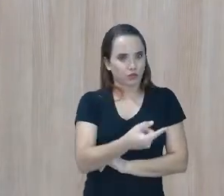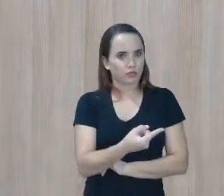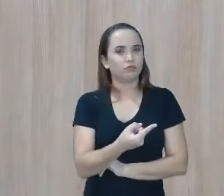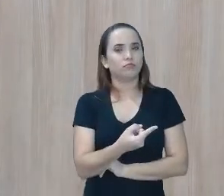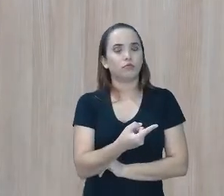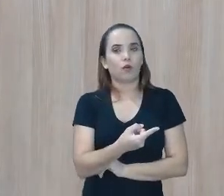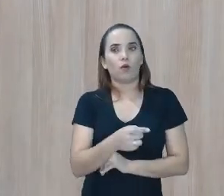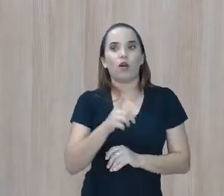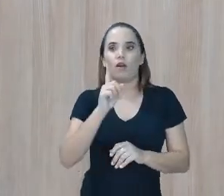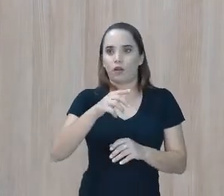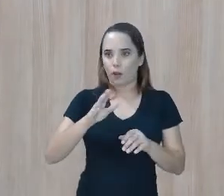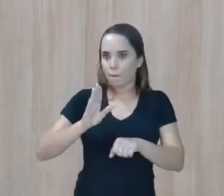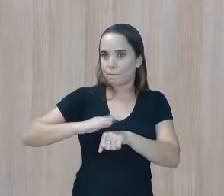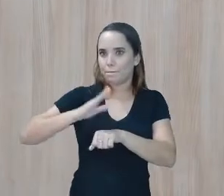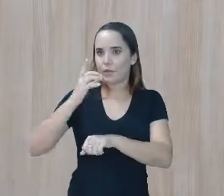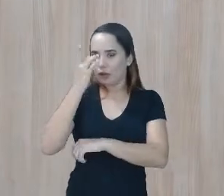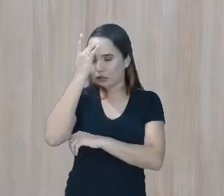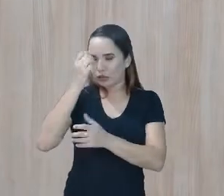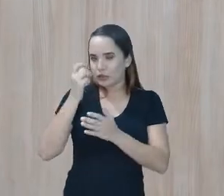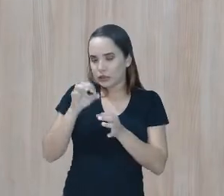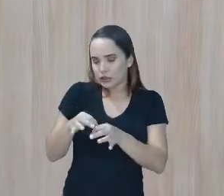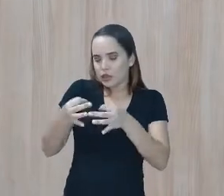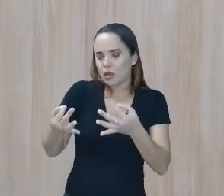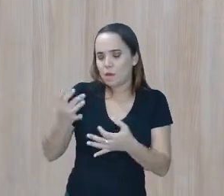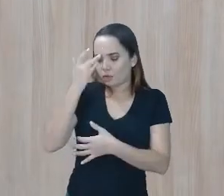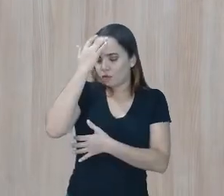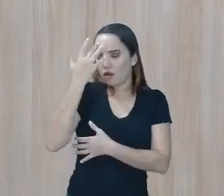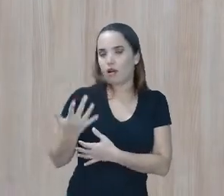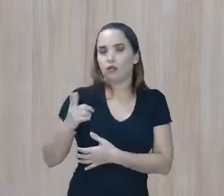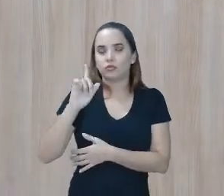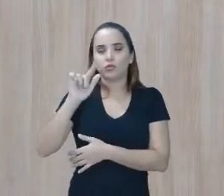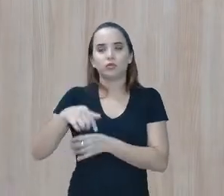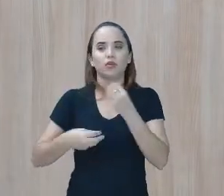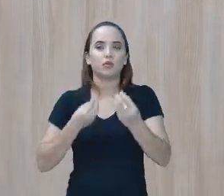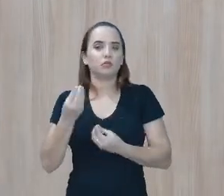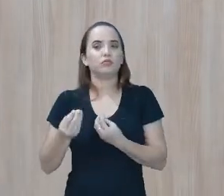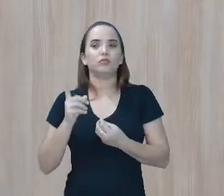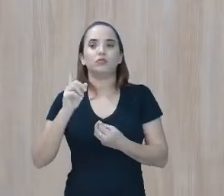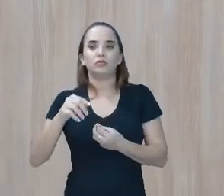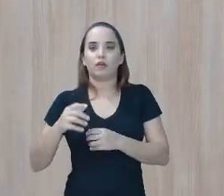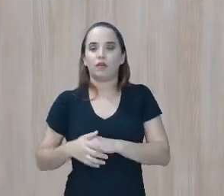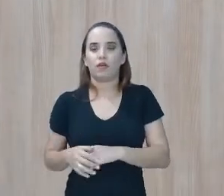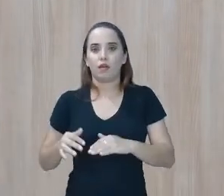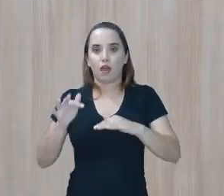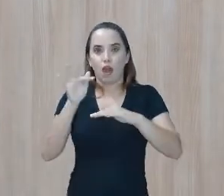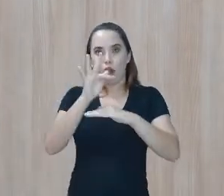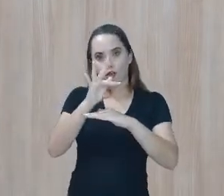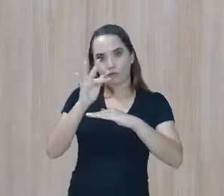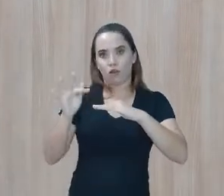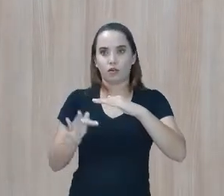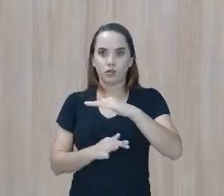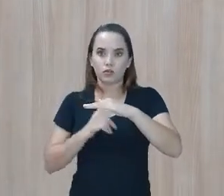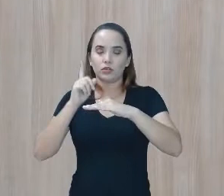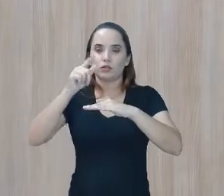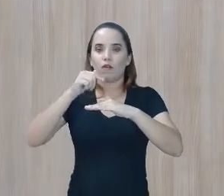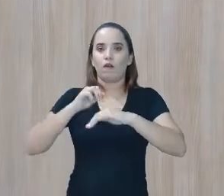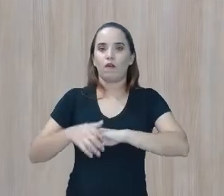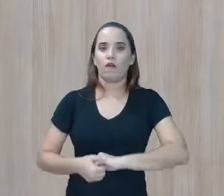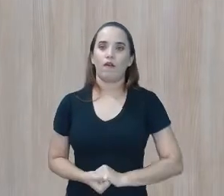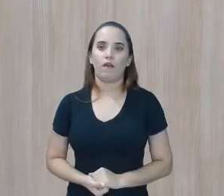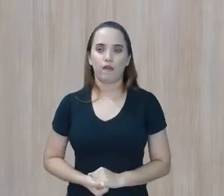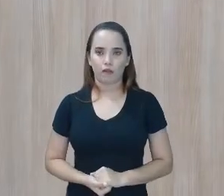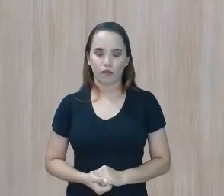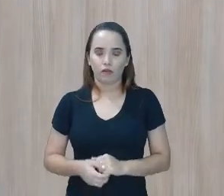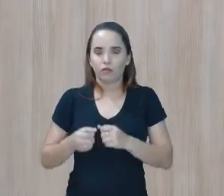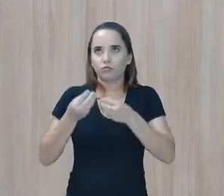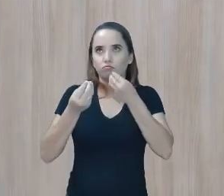você transformar uma fração em um número decimal é quando essa fração ela está no que a gente